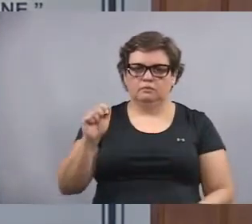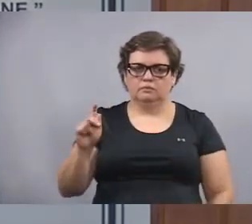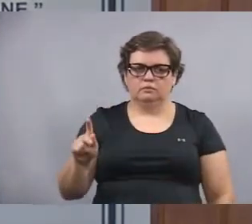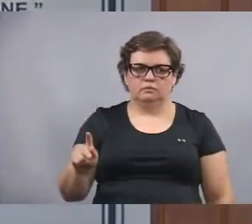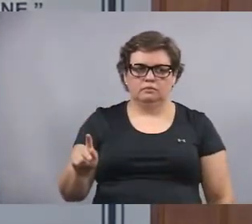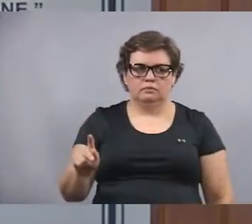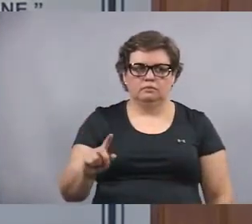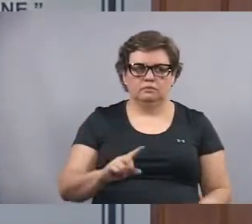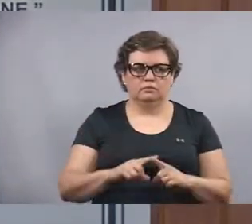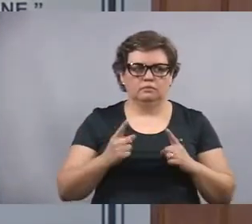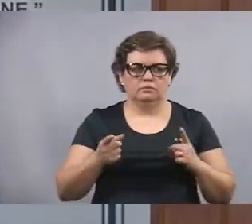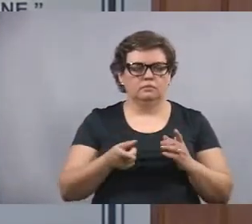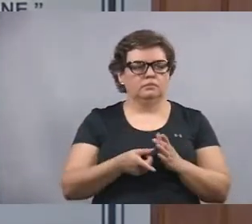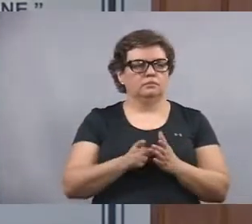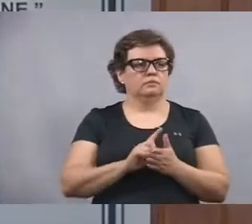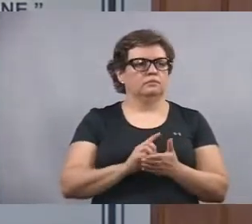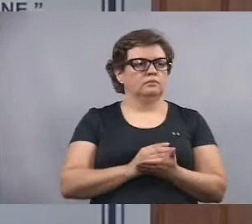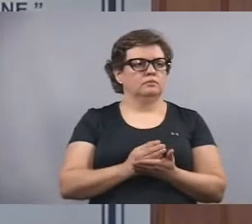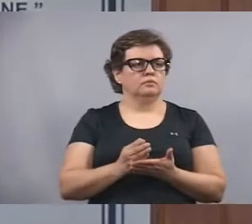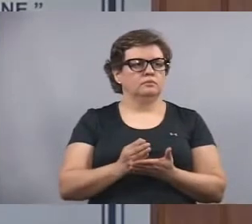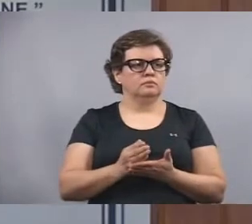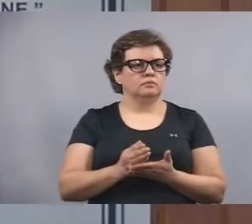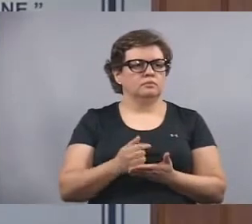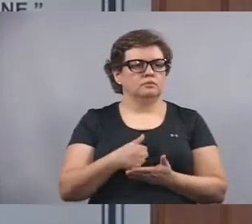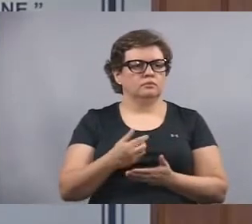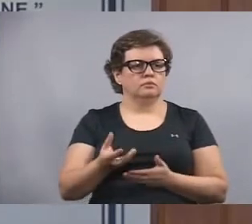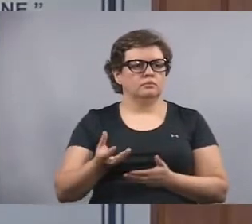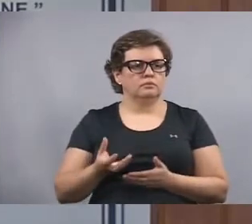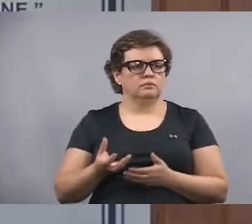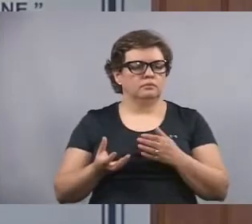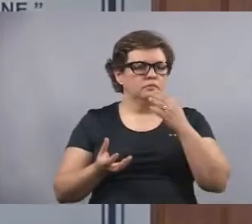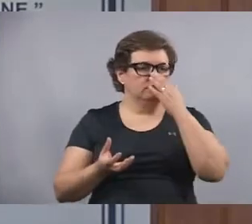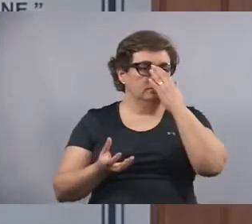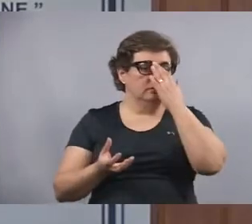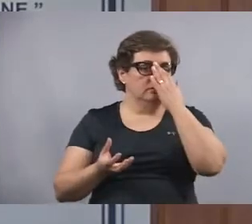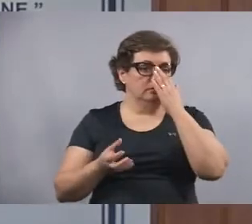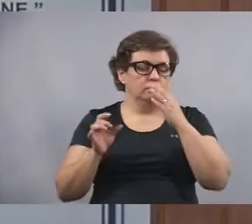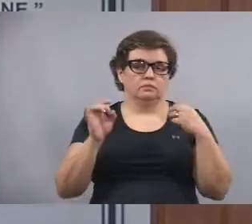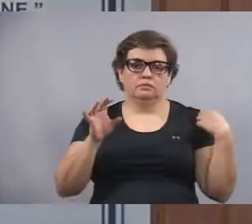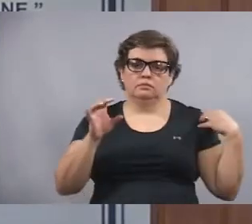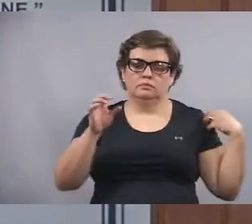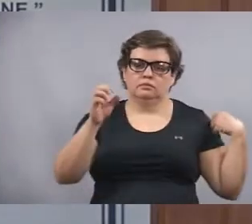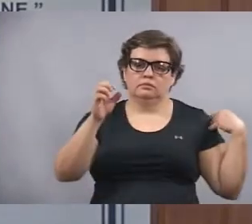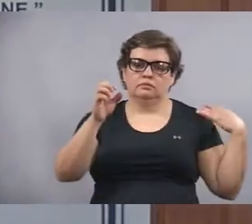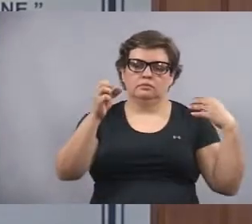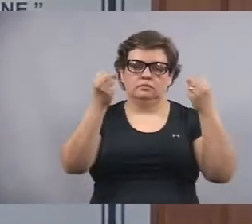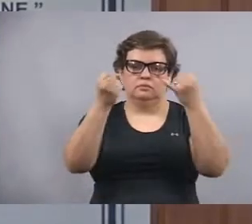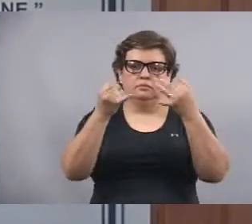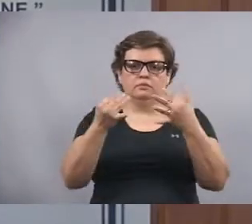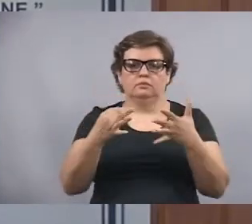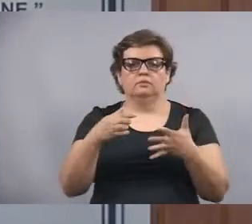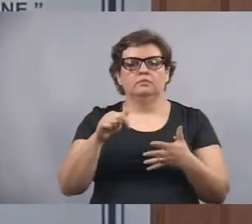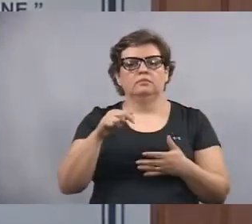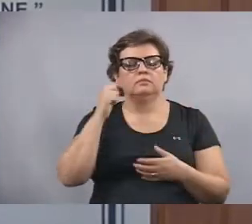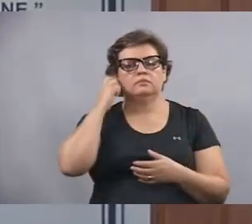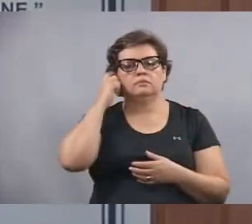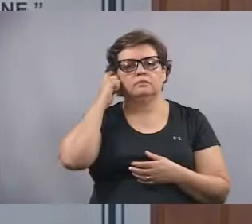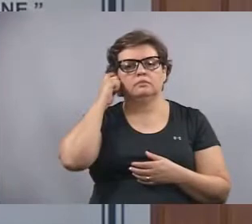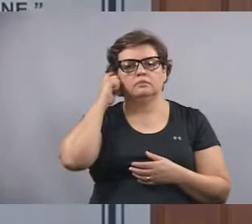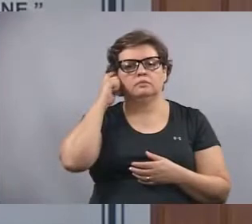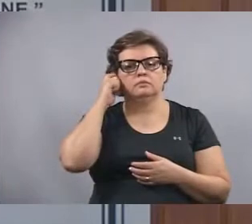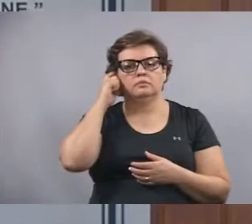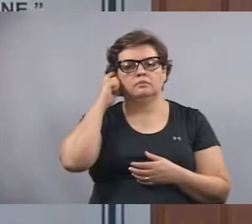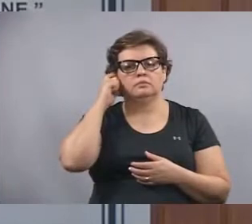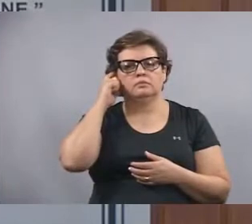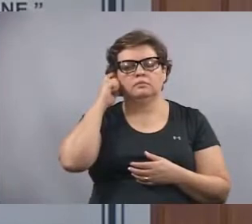aposentados, mas antes de iniciar, eu quero só fazer um esclarecimento aqui, que